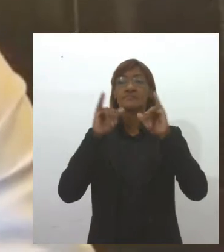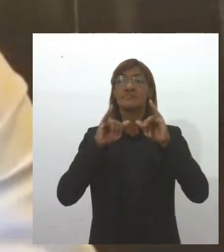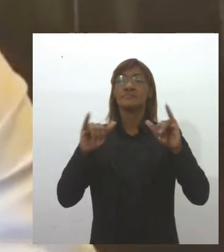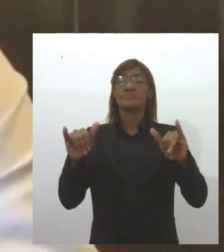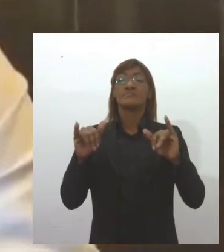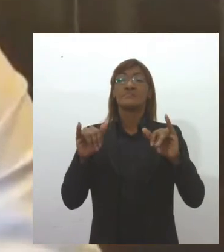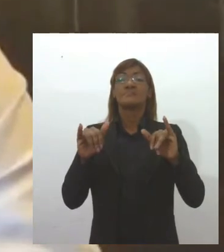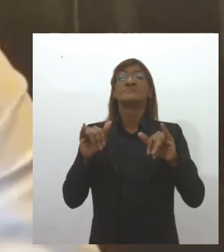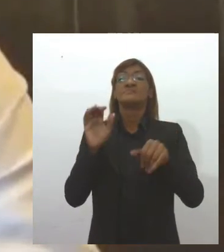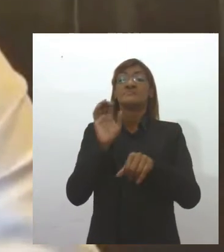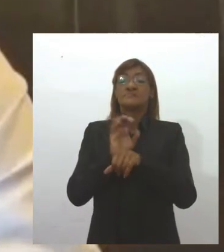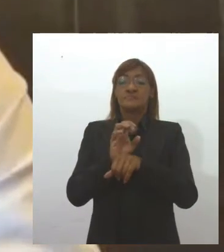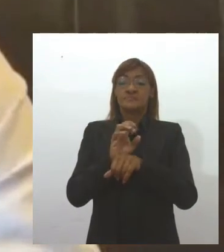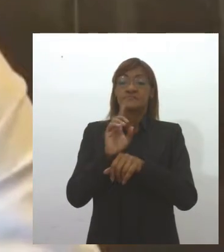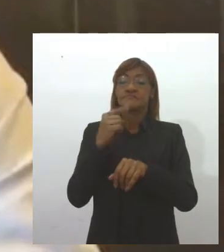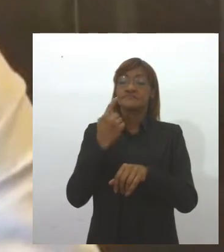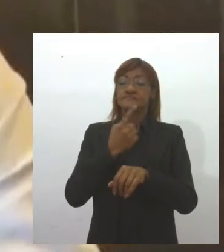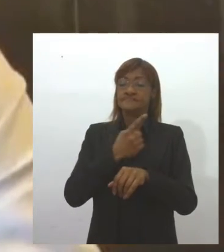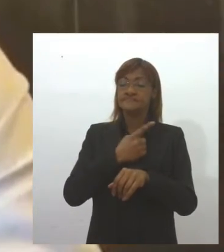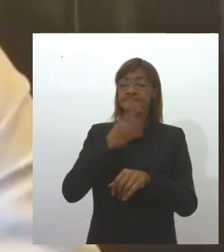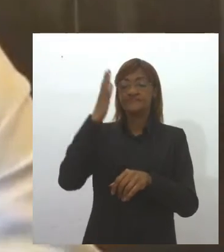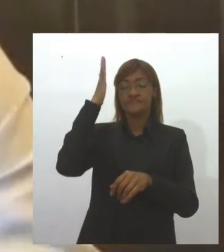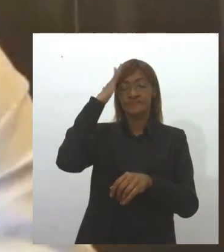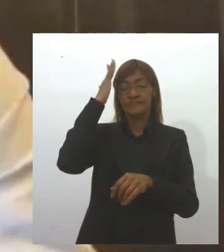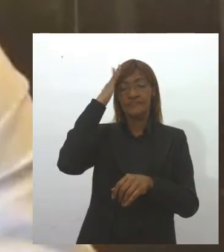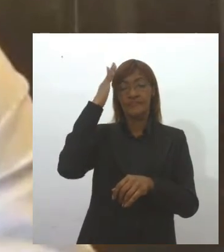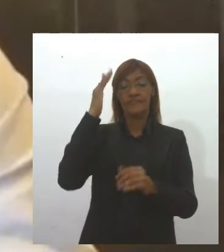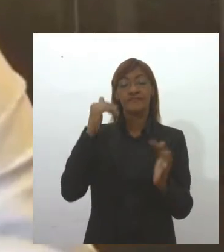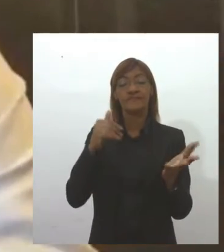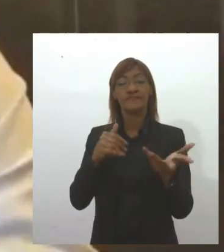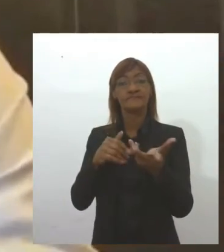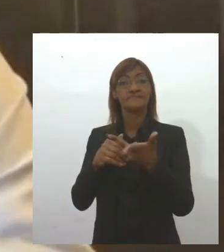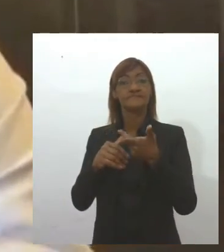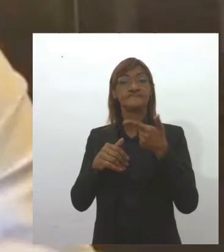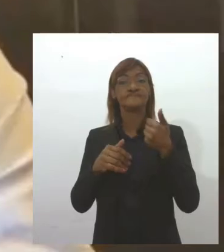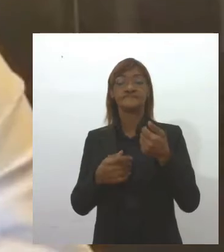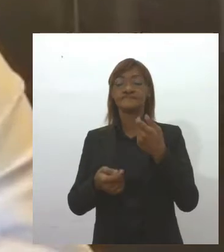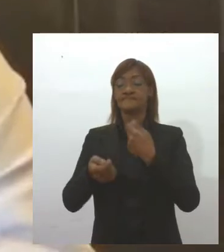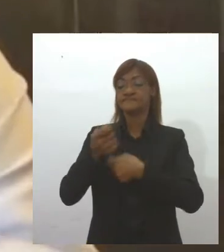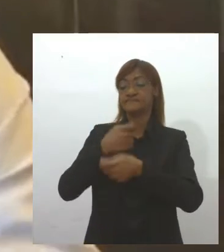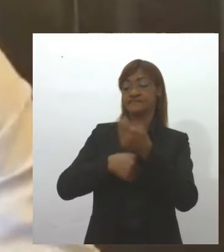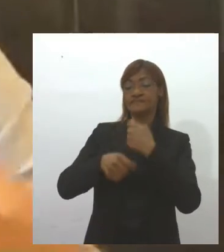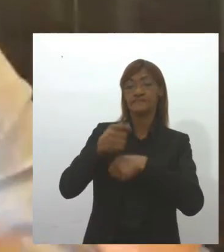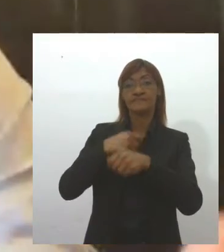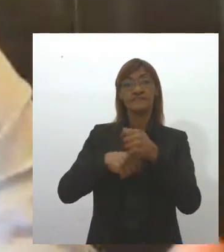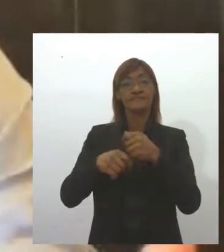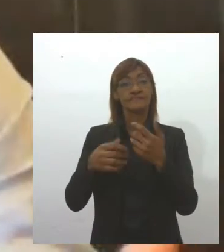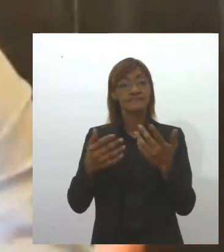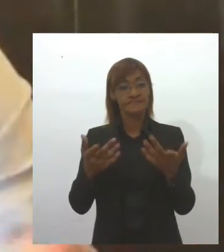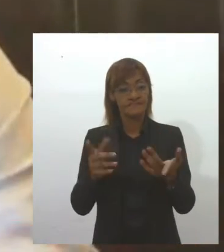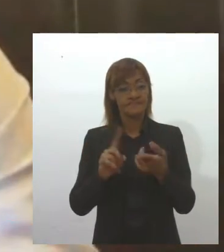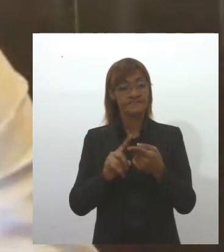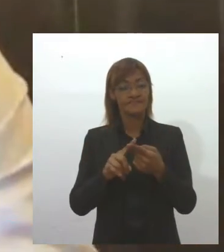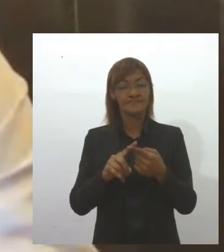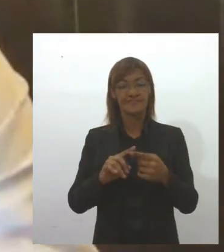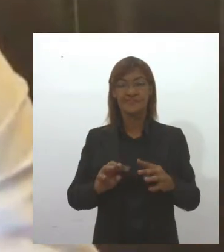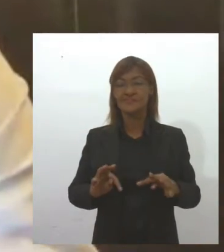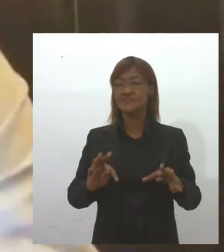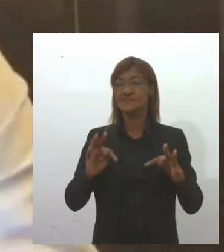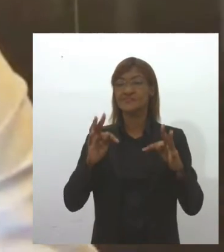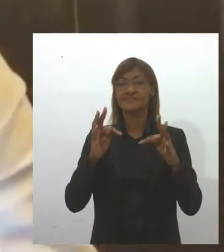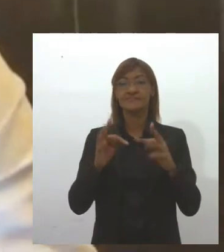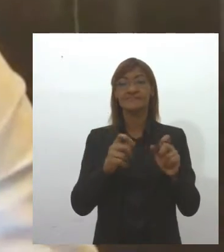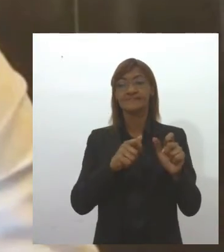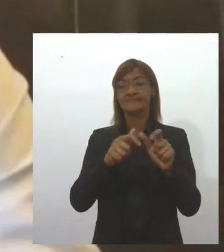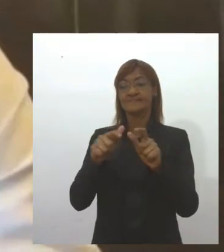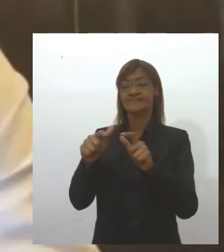gente entende que isso é uma maneira também de fomentar a economia, fomentar os nossos negócios também, fomentar toda essa cadeia produtiva